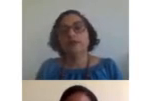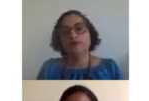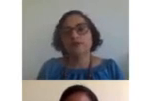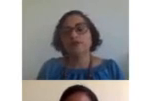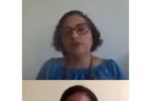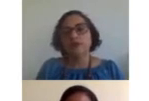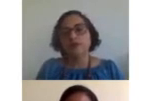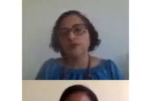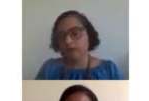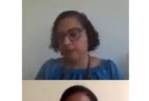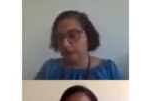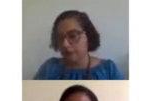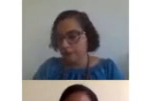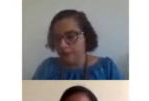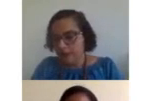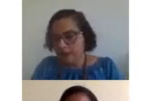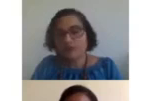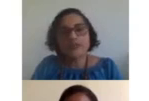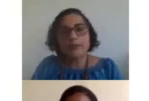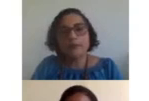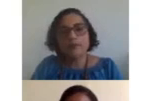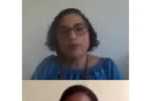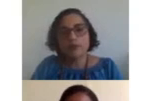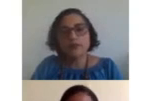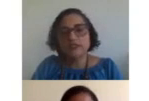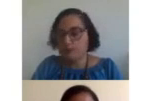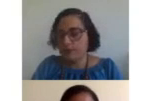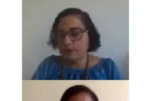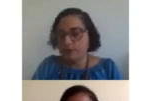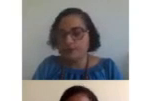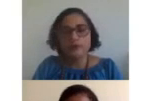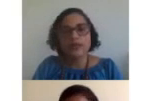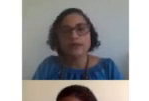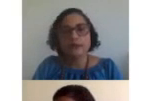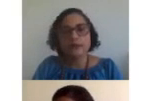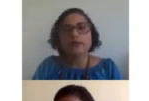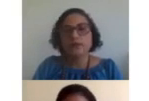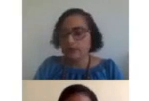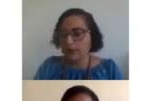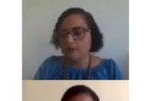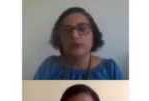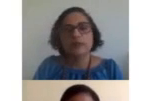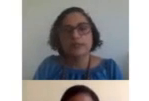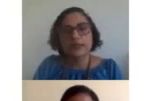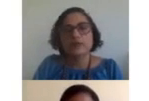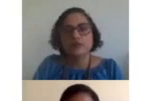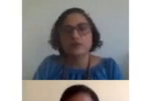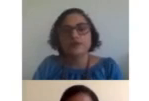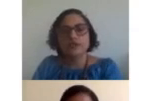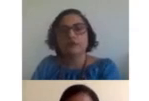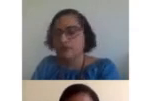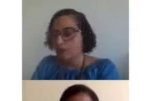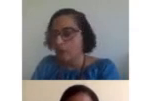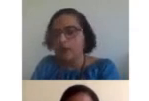nesse momento tão difícil quanto esse momento da pandemia, que a gente sabe que não só nós estamos passando por dificuldades aqui, mas também os